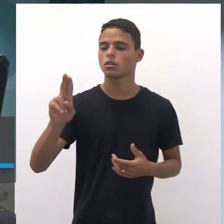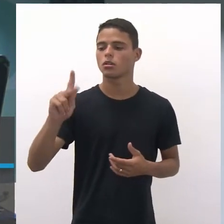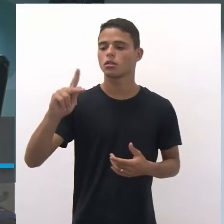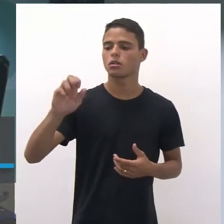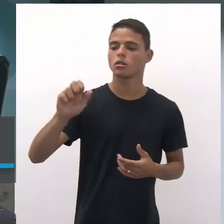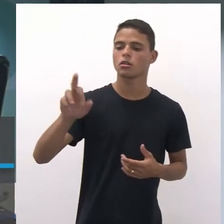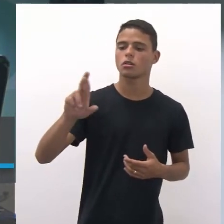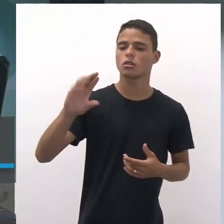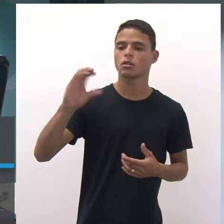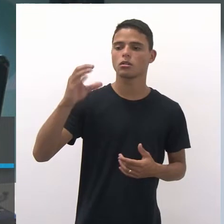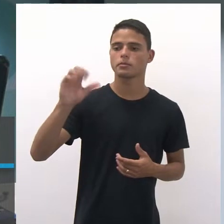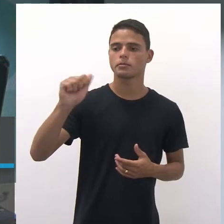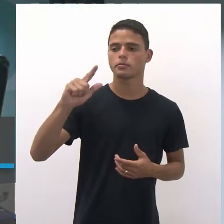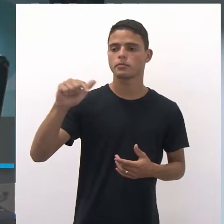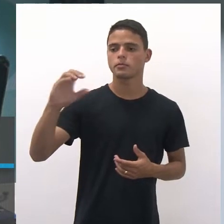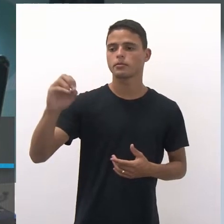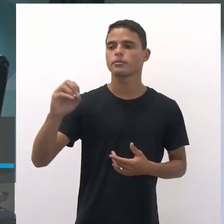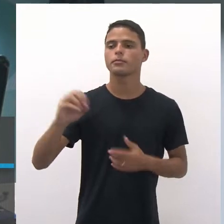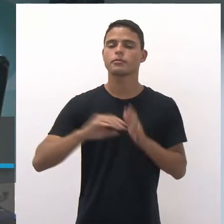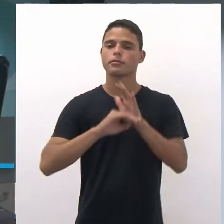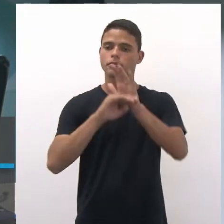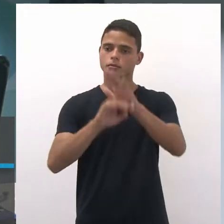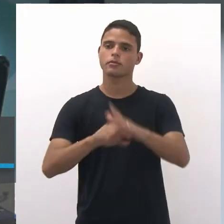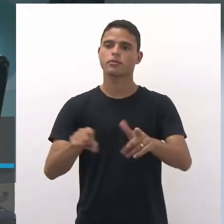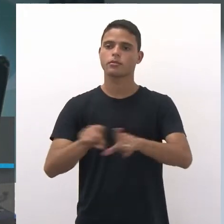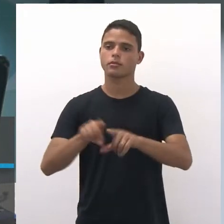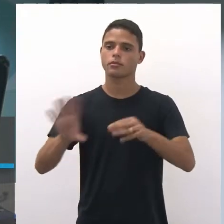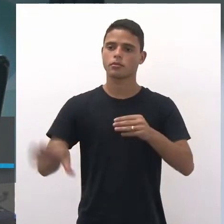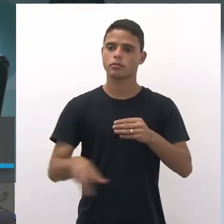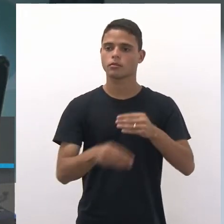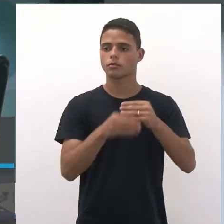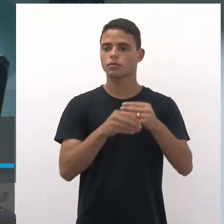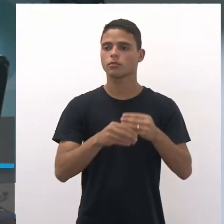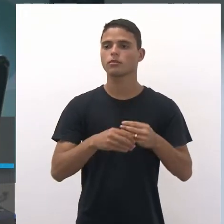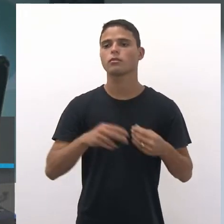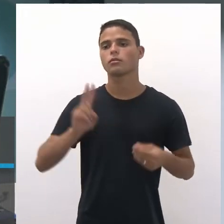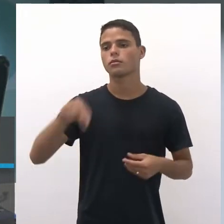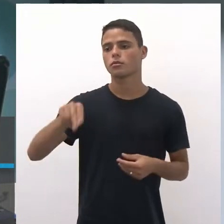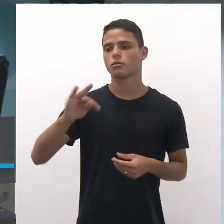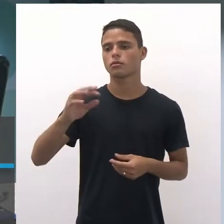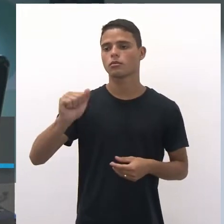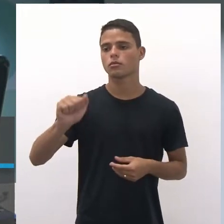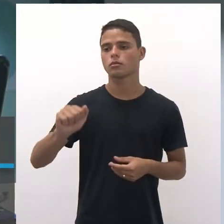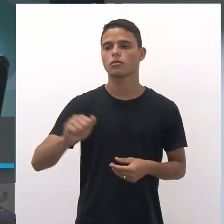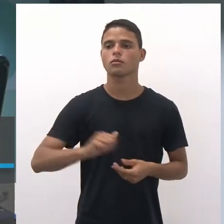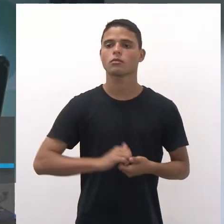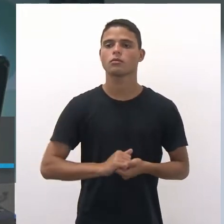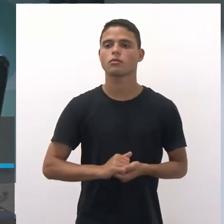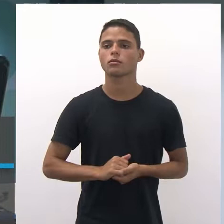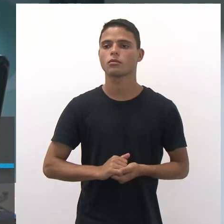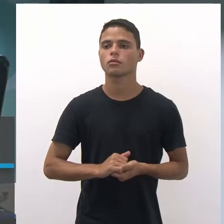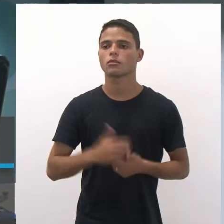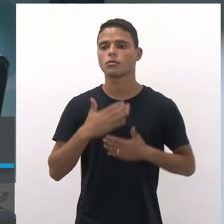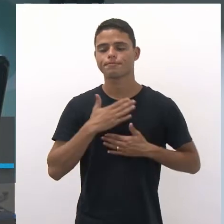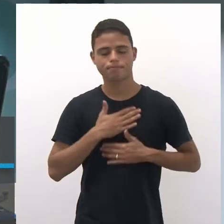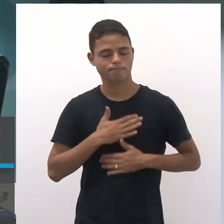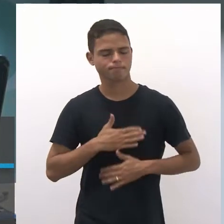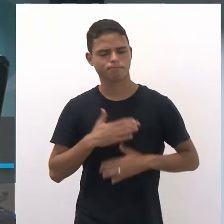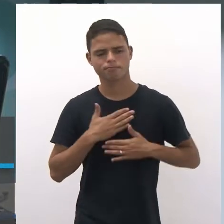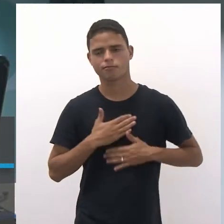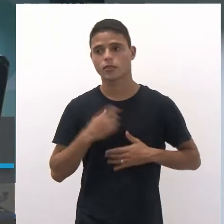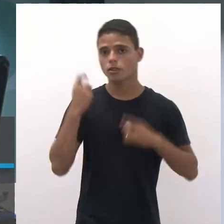complementar, que me auxiliava bastante na hora de fazer a composição, por exemplo, da nota. E assim, tudo com muita tranquilidade,